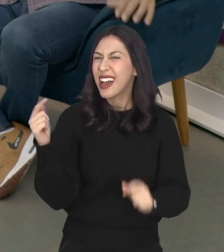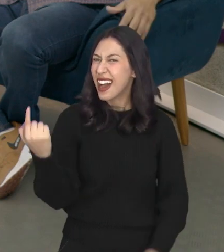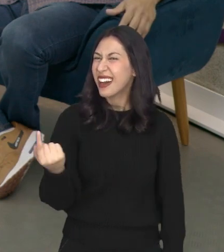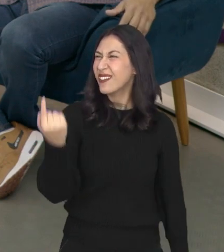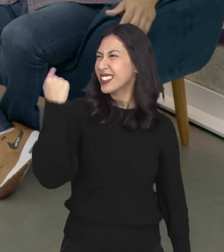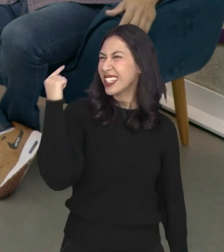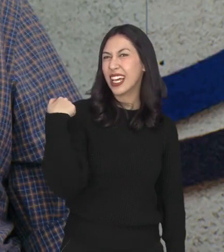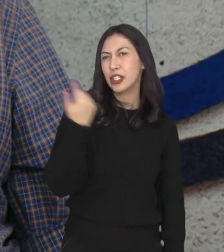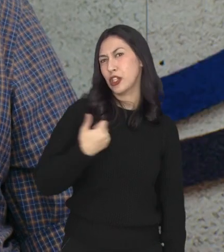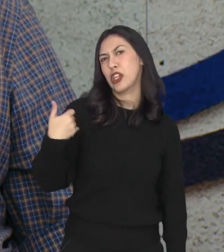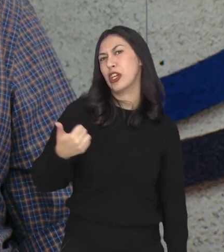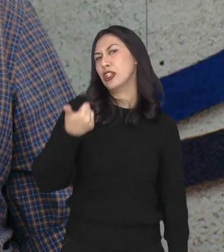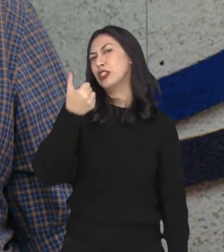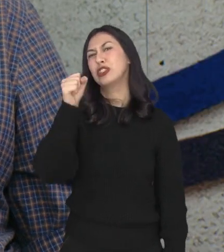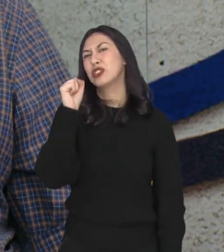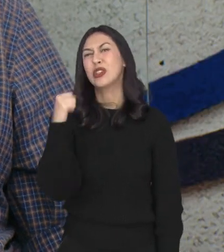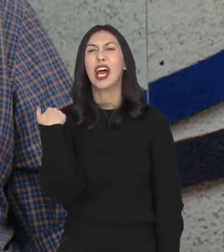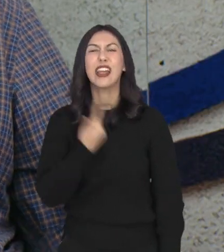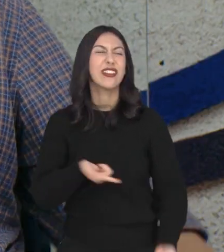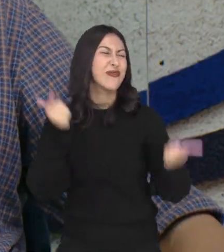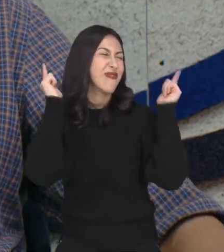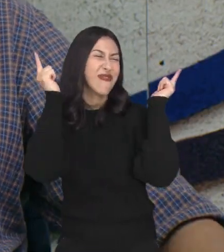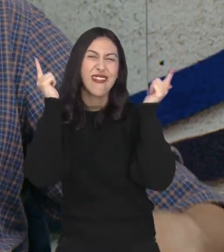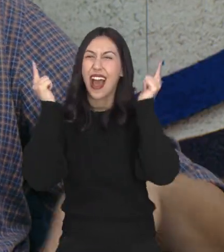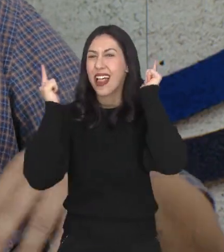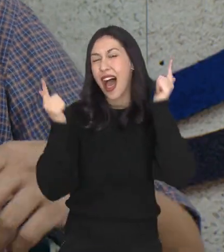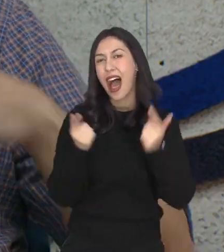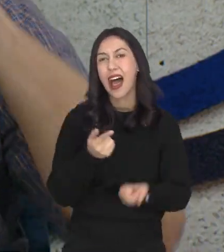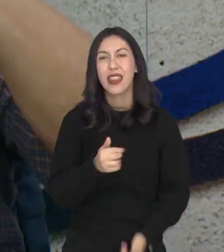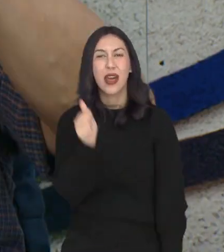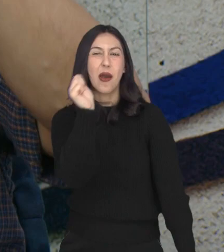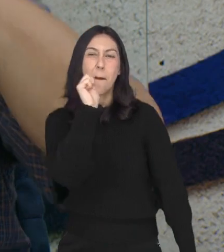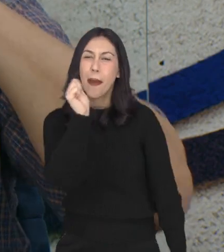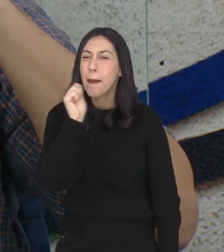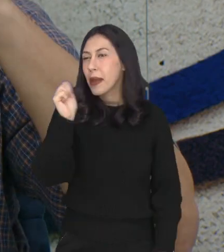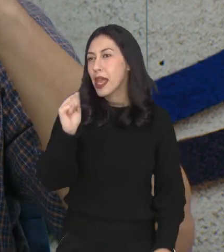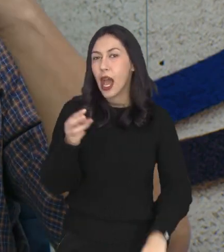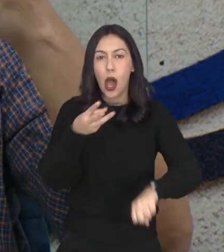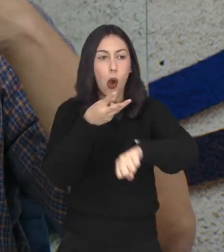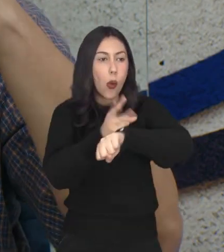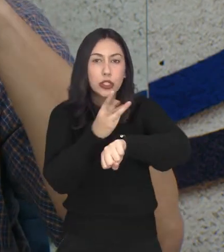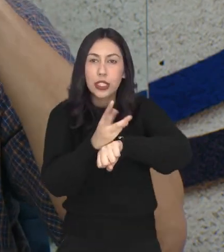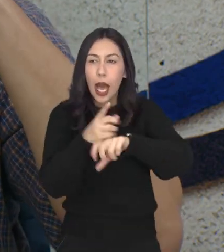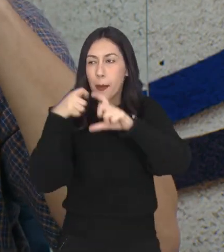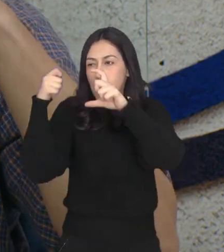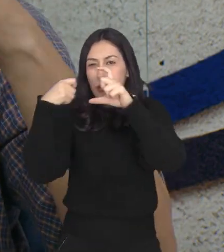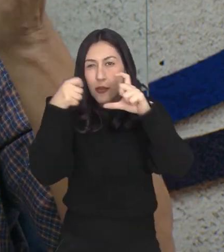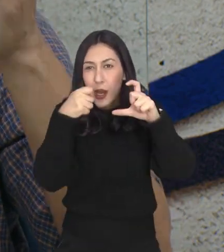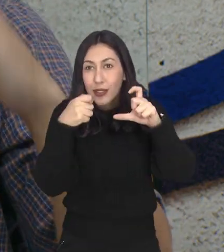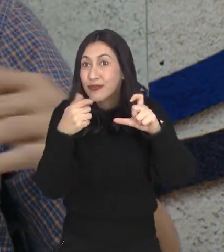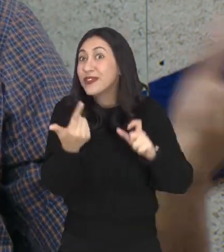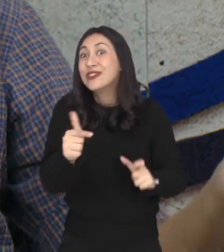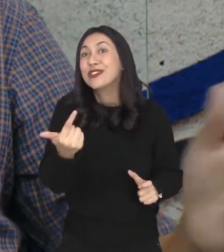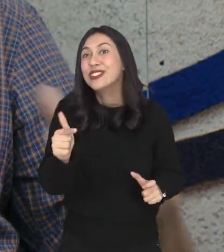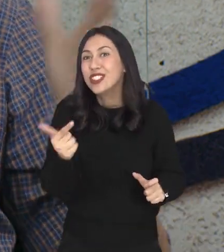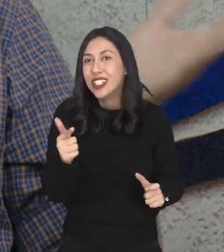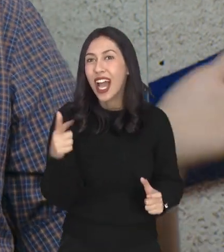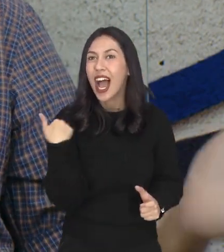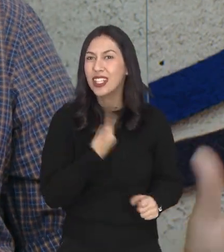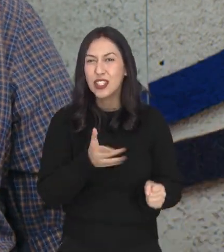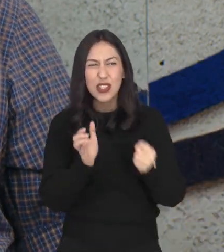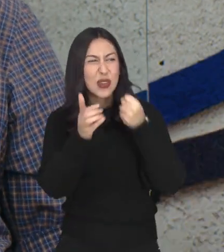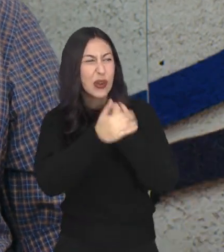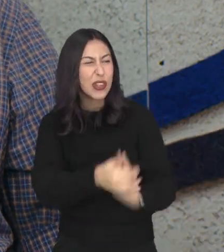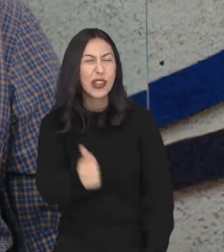lá atrás? A gente tinha 18, 19 anos, ia pra noite, não tinha esses negócios de WhatsApp, filmar pra mandar pra clube, não tinha